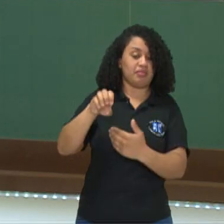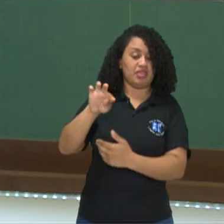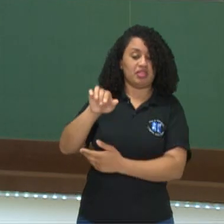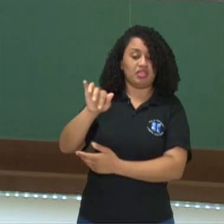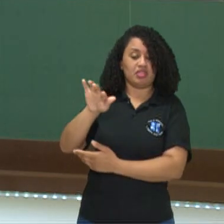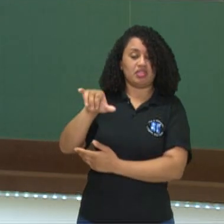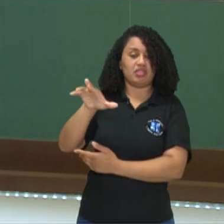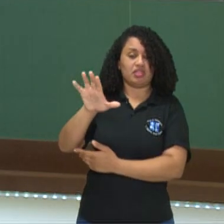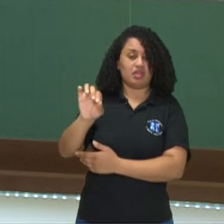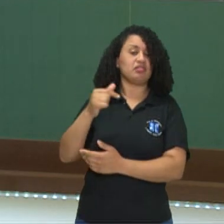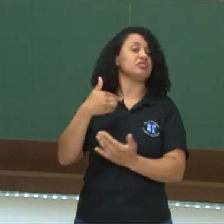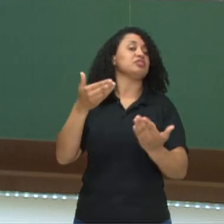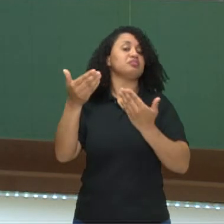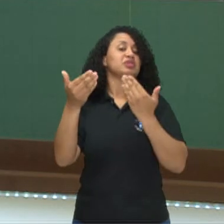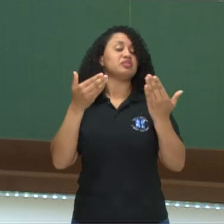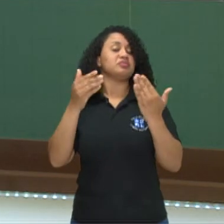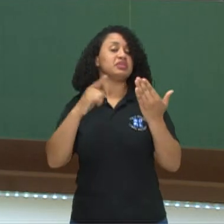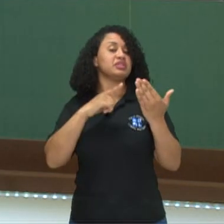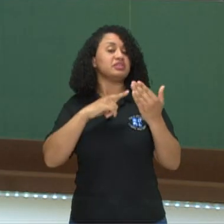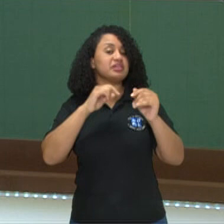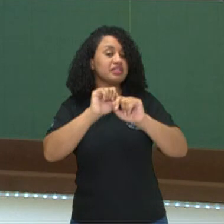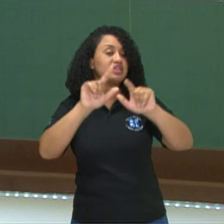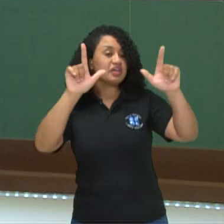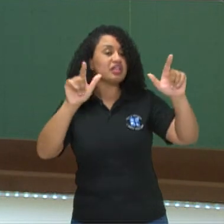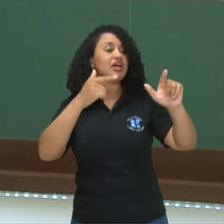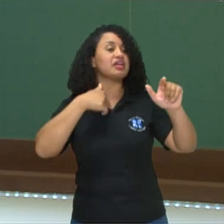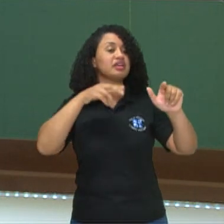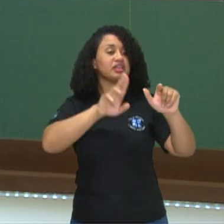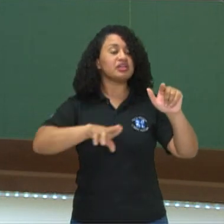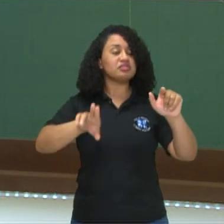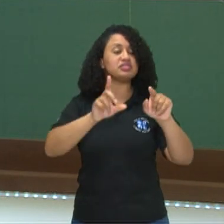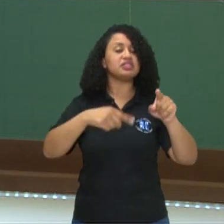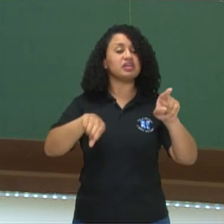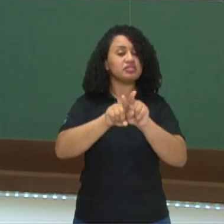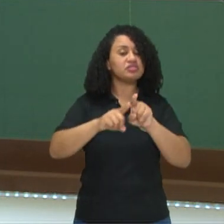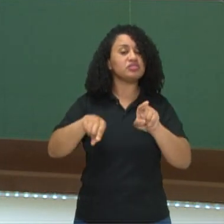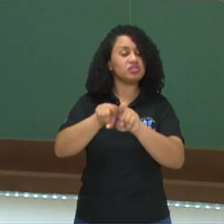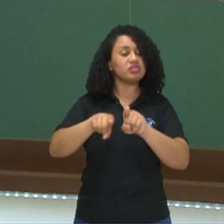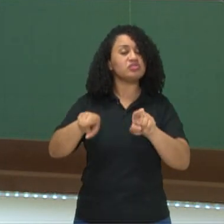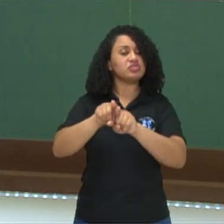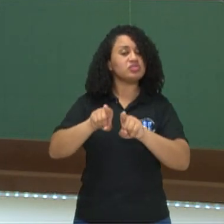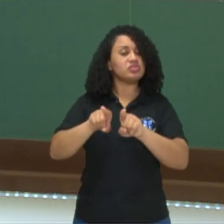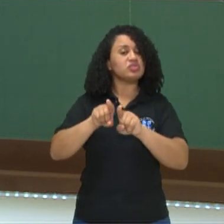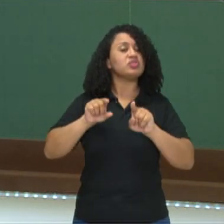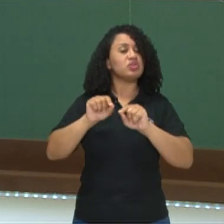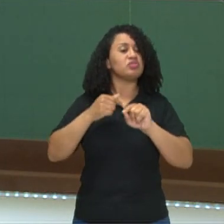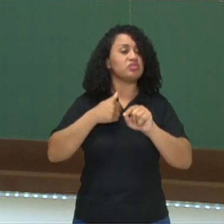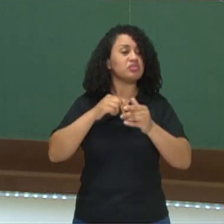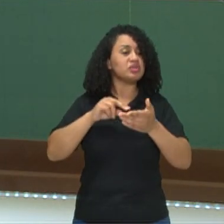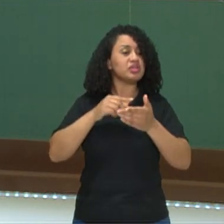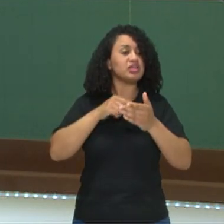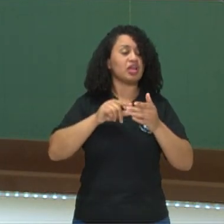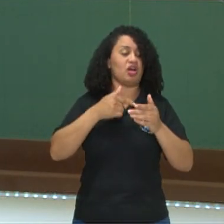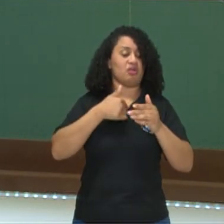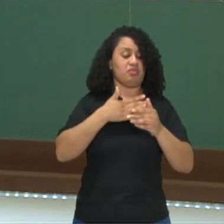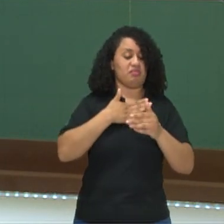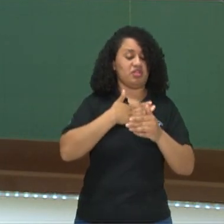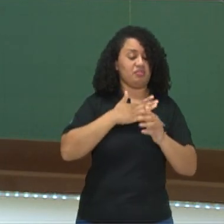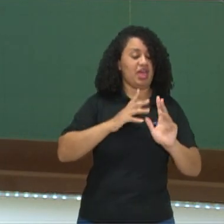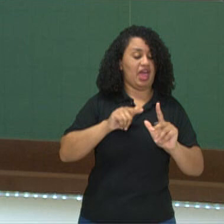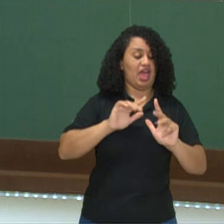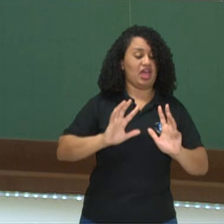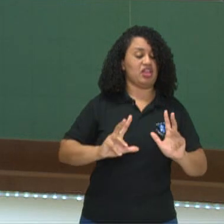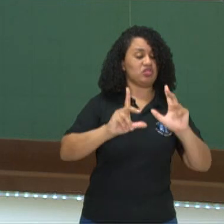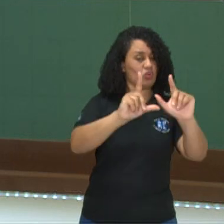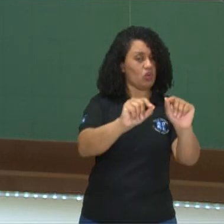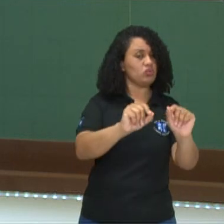comparação implícita, um recurso muito utilizado aqui, ó, que nós vimos, uma parte de mim é todo mundo. Ele faz uma